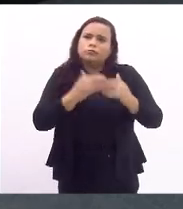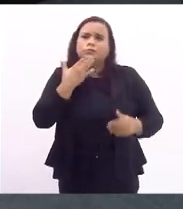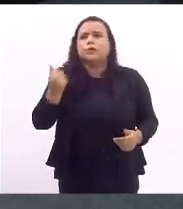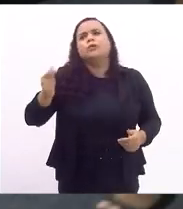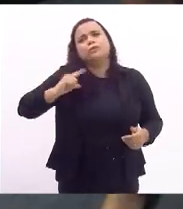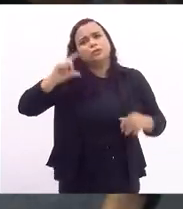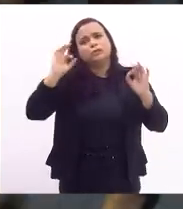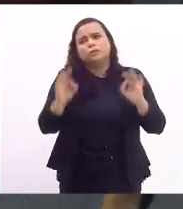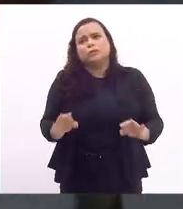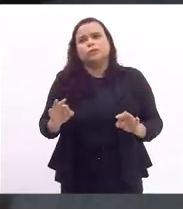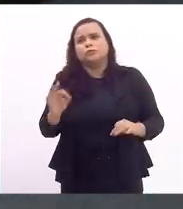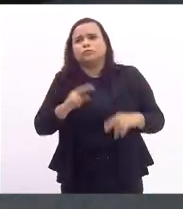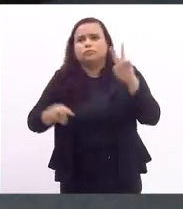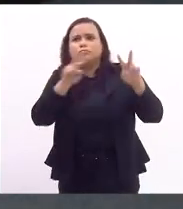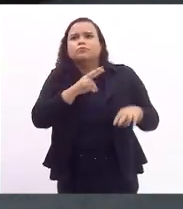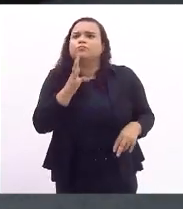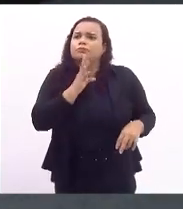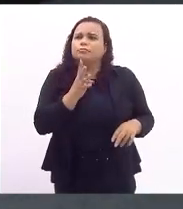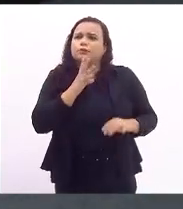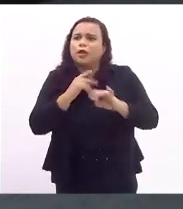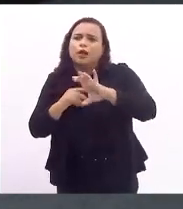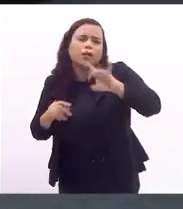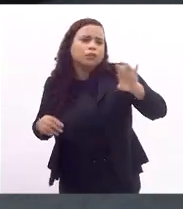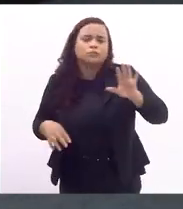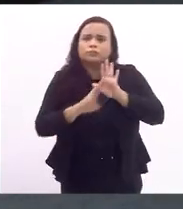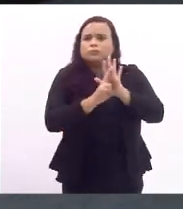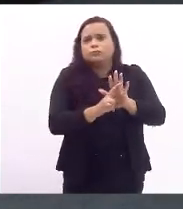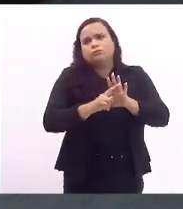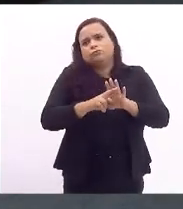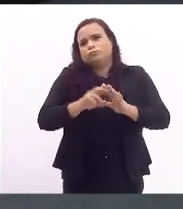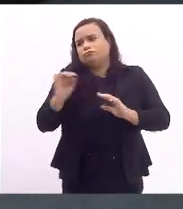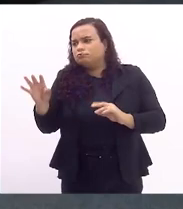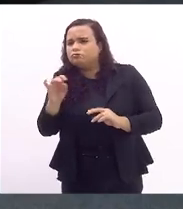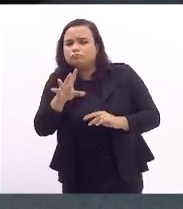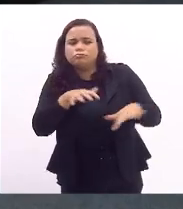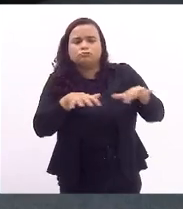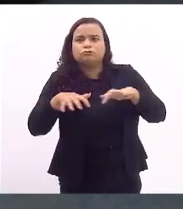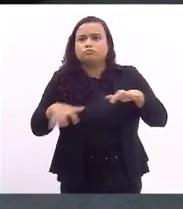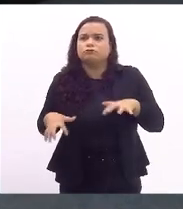obviamente cada um com a sua representatividade popular